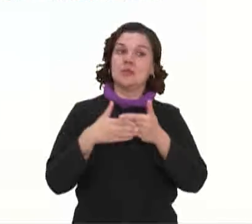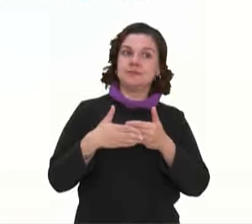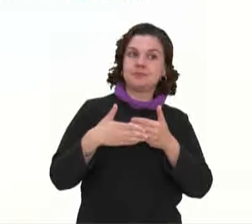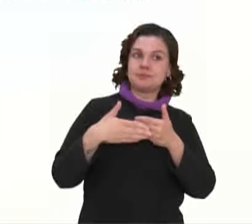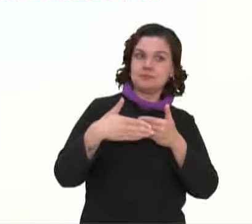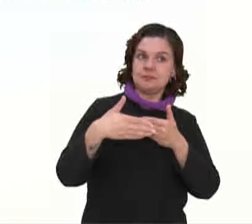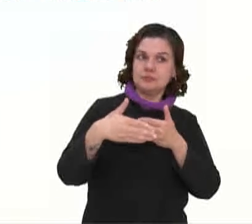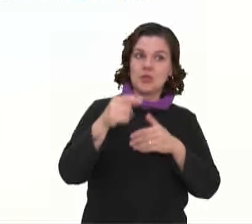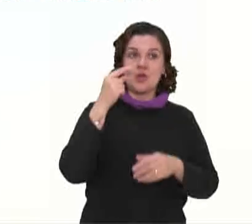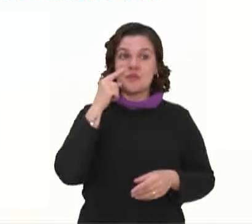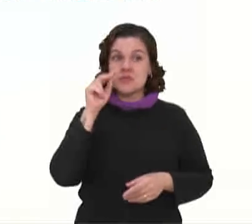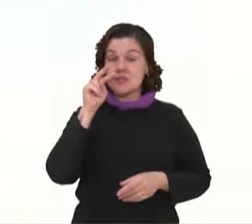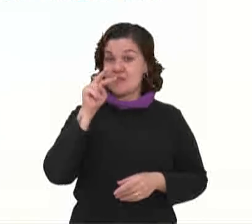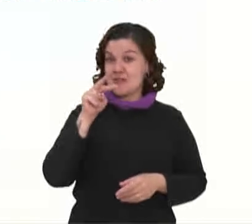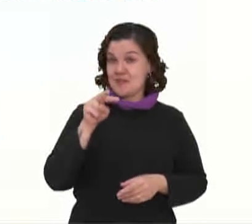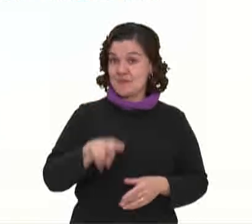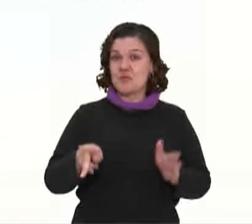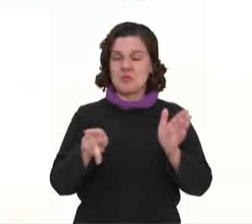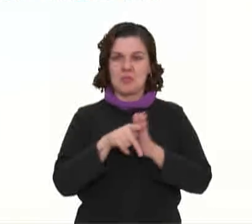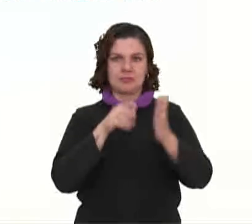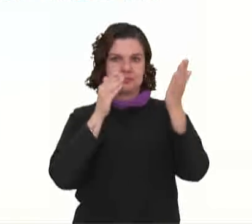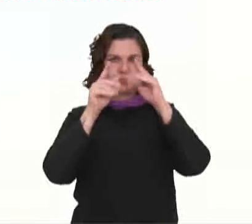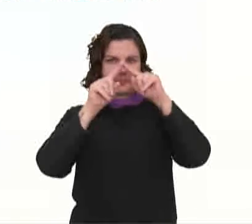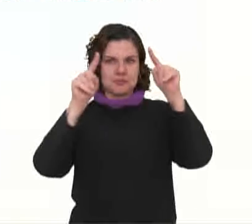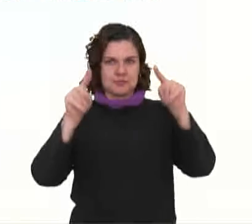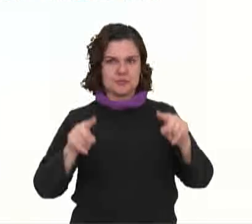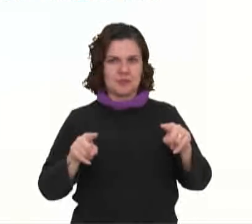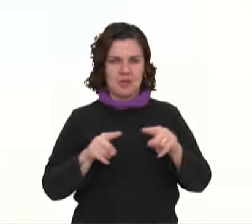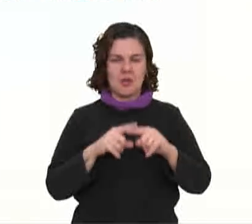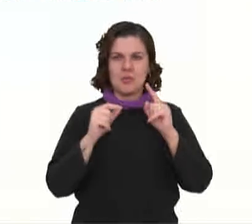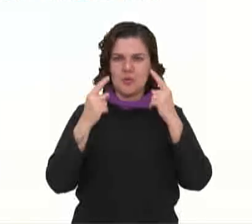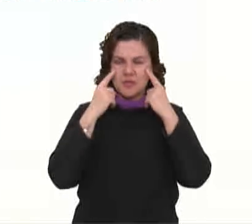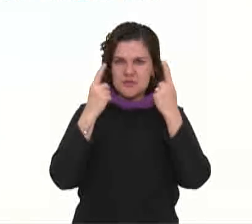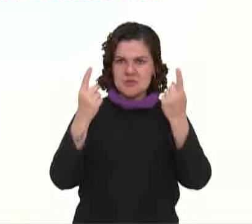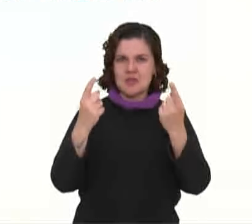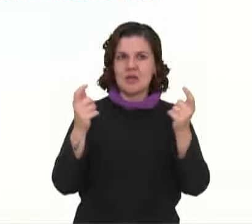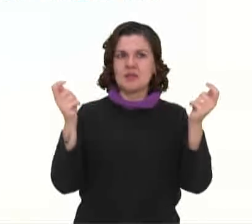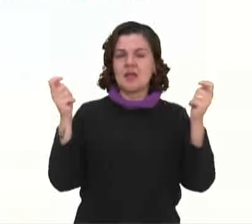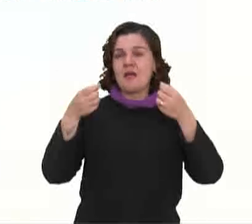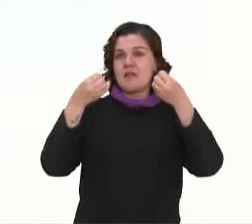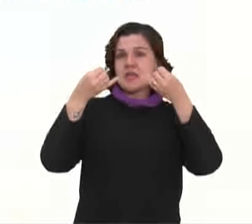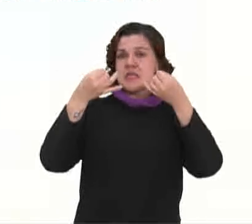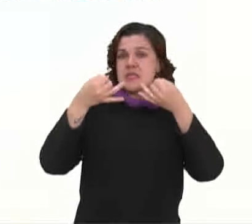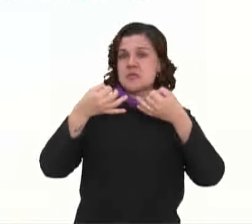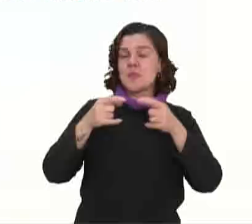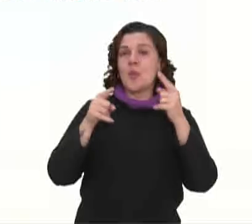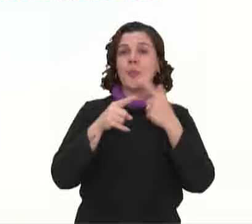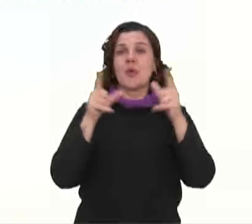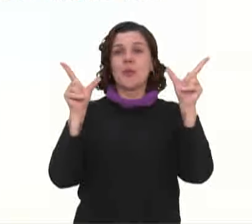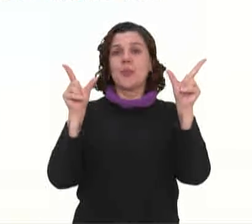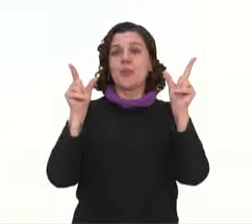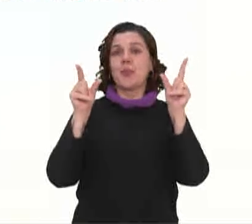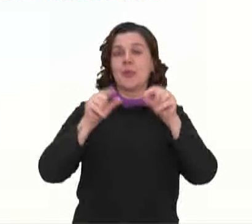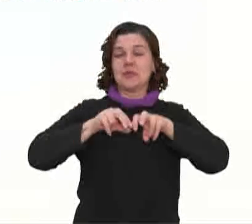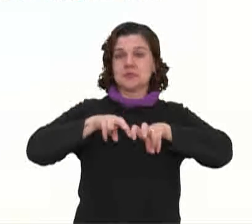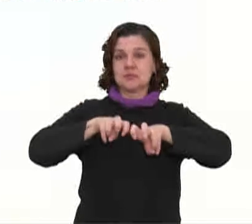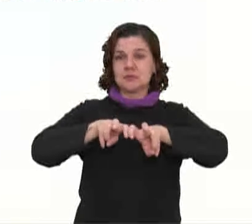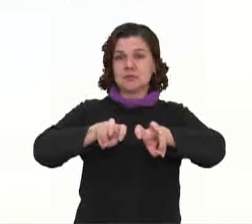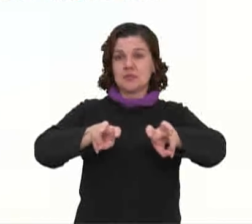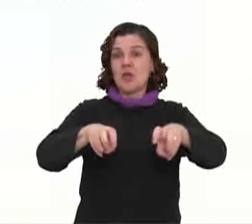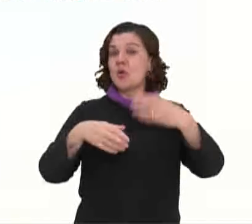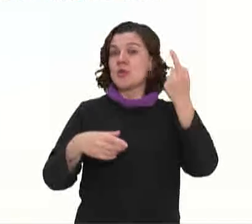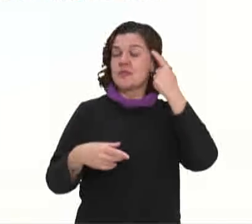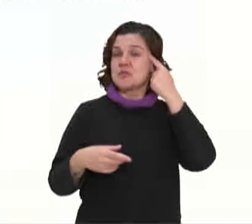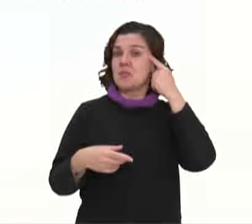do que você viu e analisando a tabela, levantou hipóteses para ajudar a explicar a diminuição da extração do ouro? Que